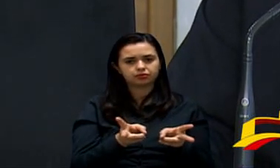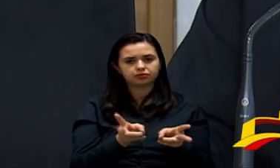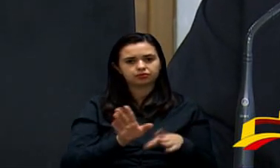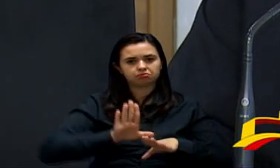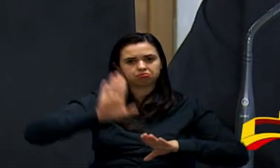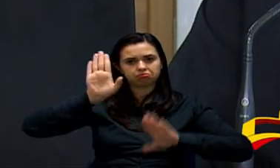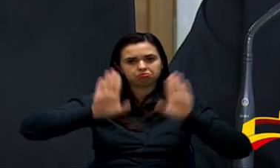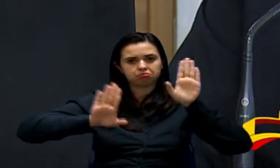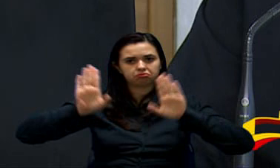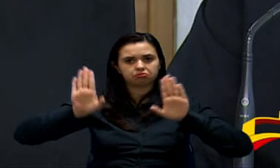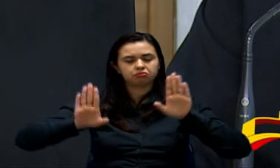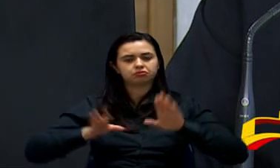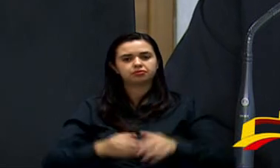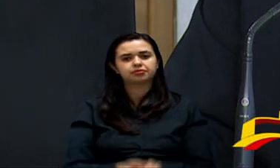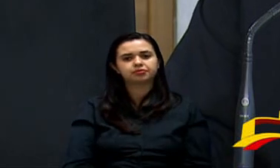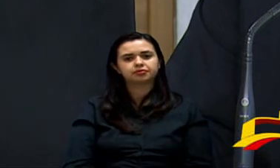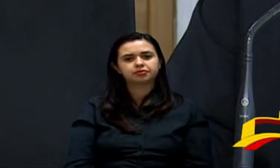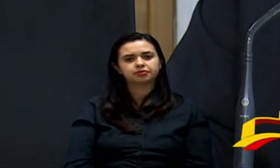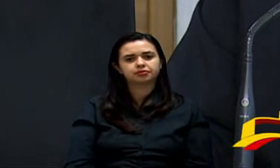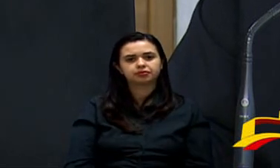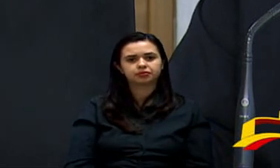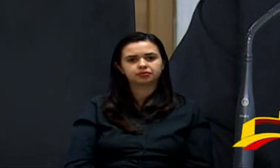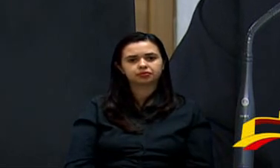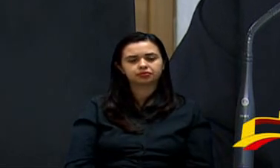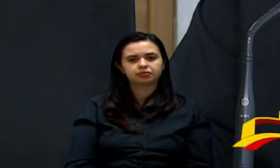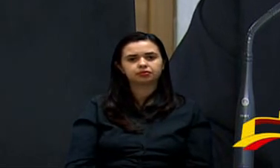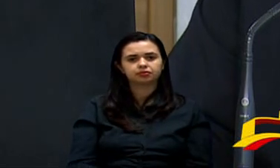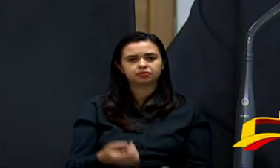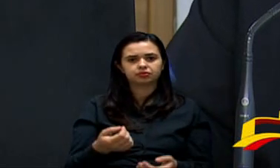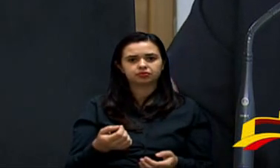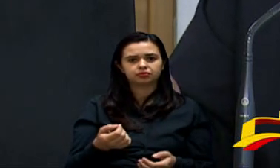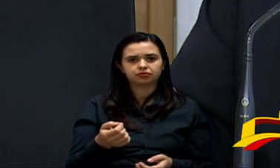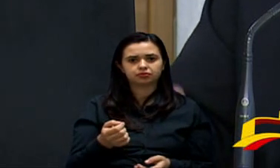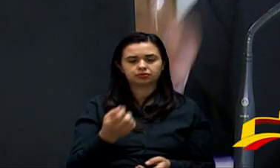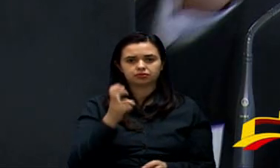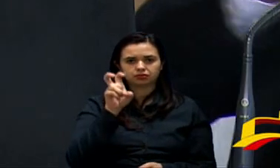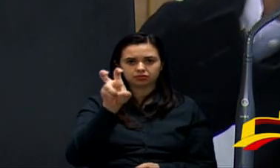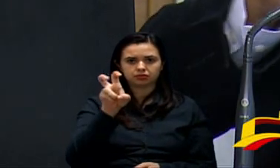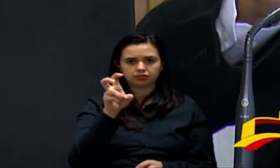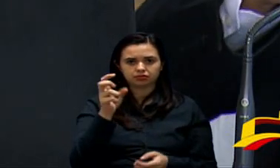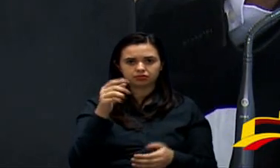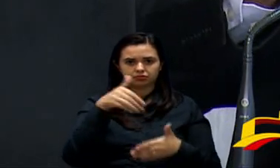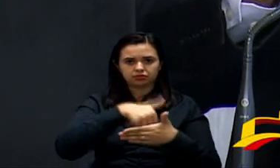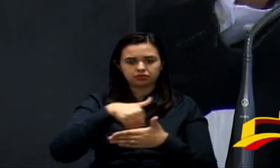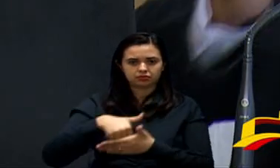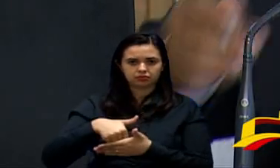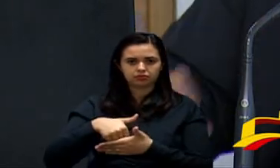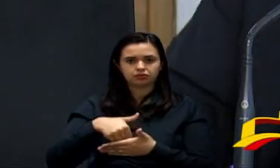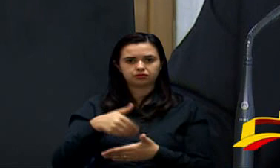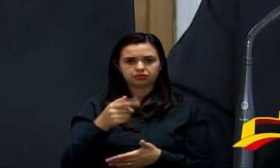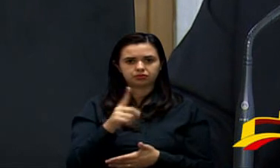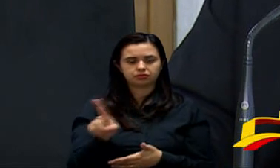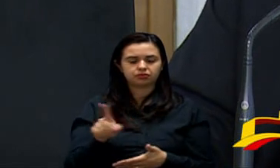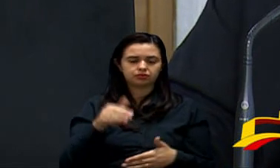Os contrários, que eles manifestar. Voto contrário com 5 votos contrários. Foi aprovado.